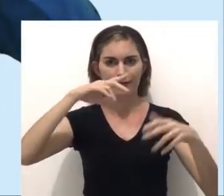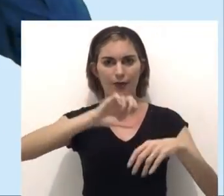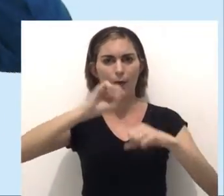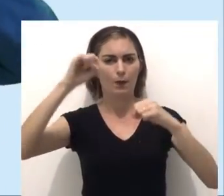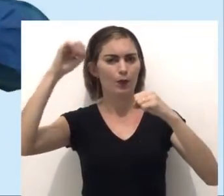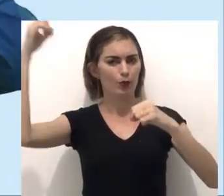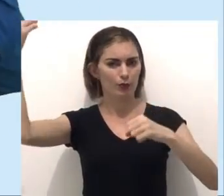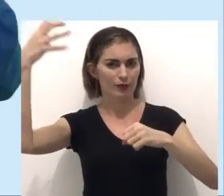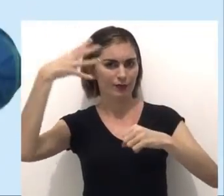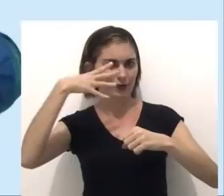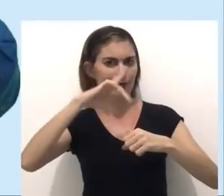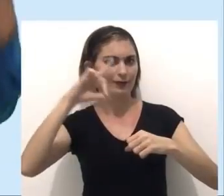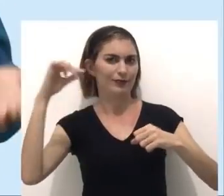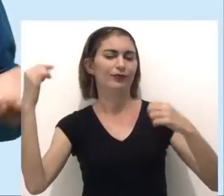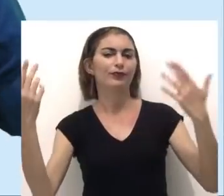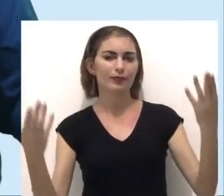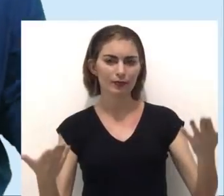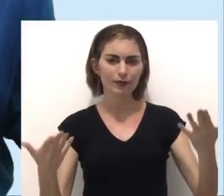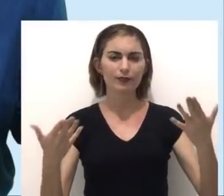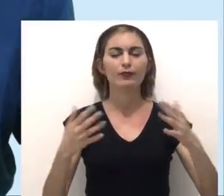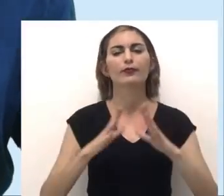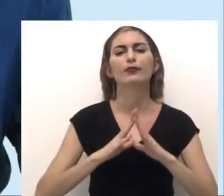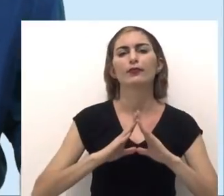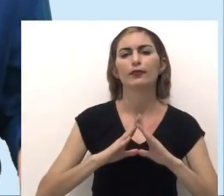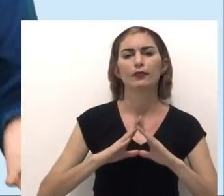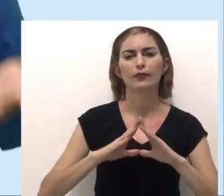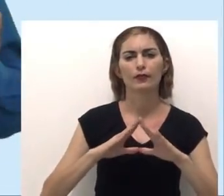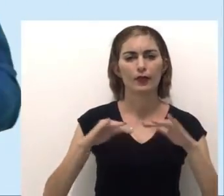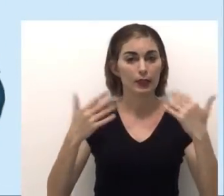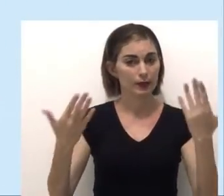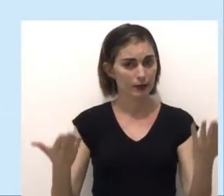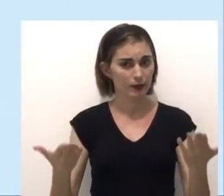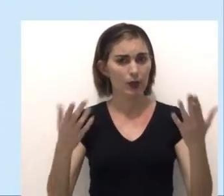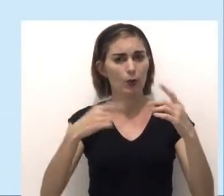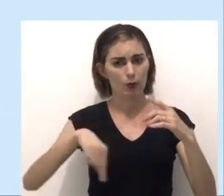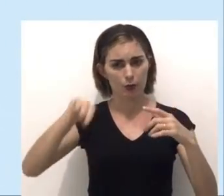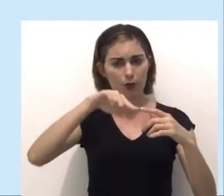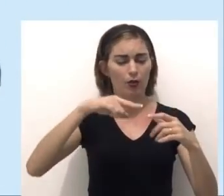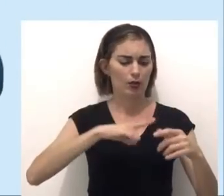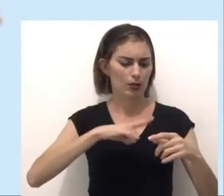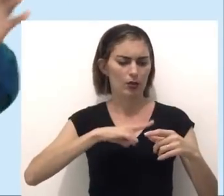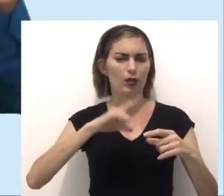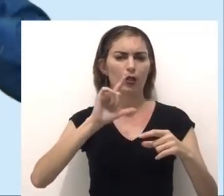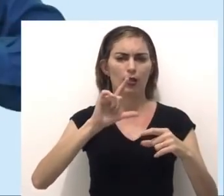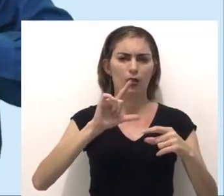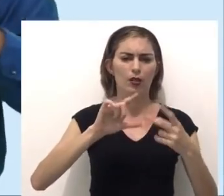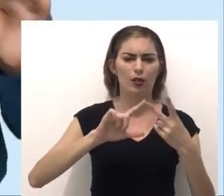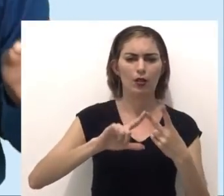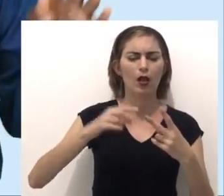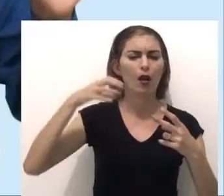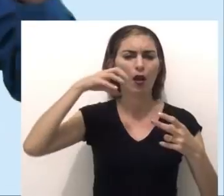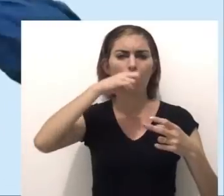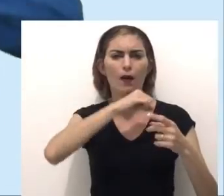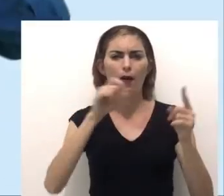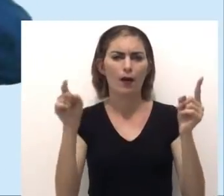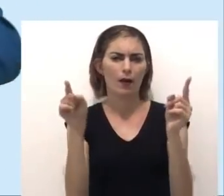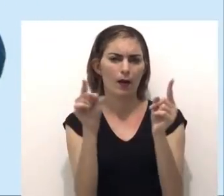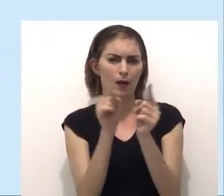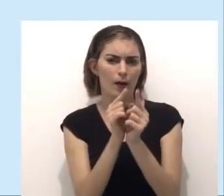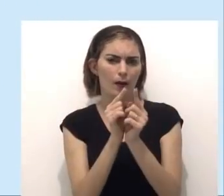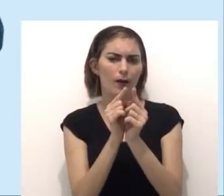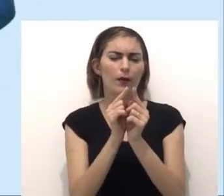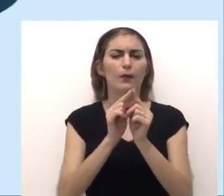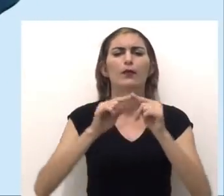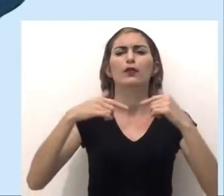é detentor de um poder delegado por Deus. Então, aqui vocês vão ter uma